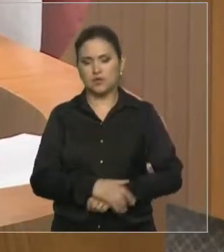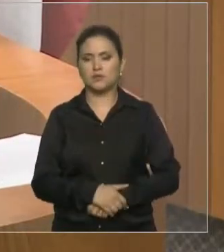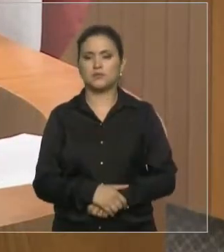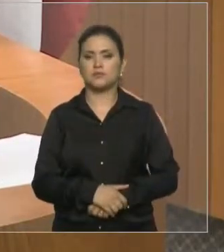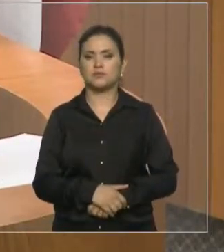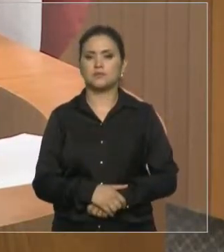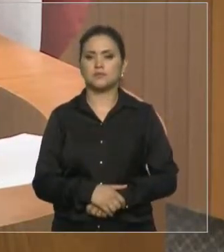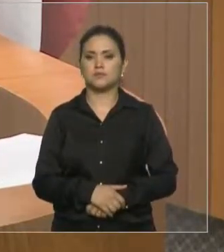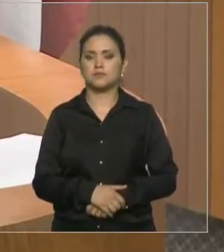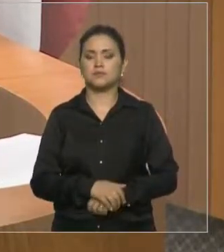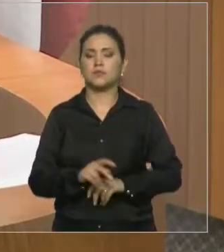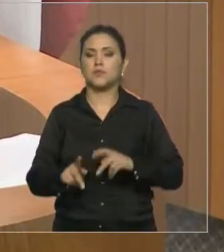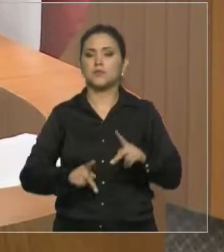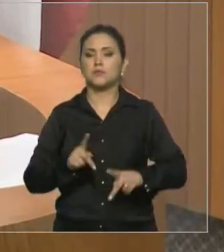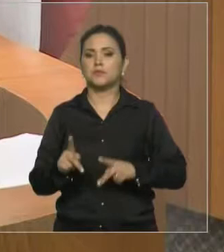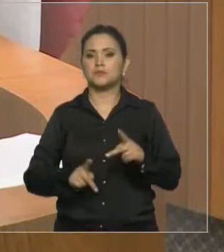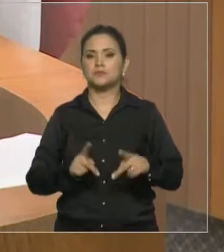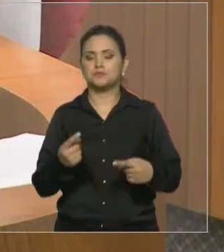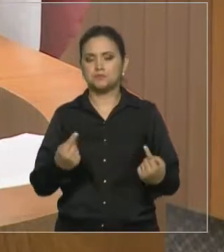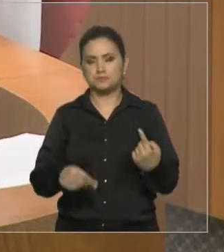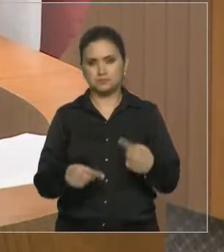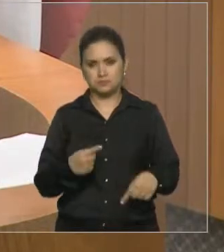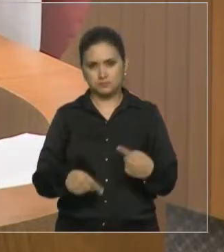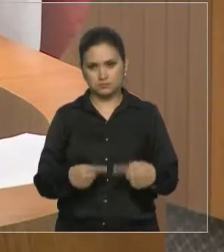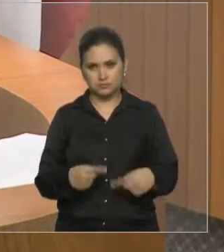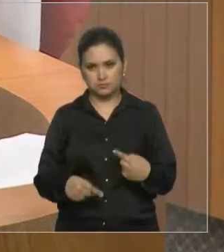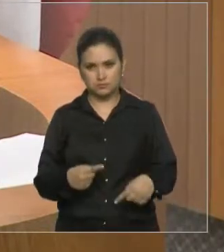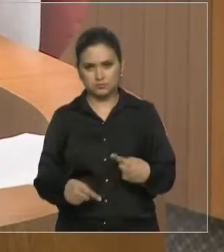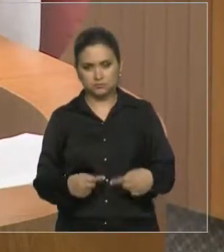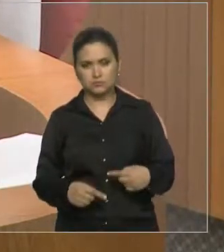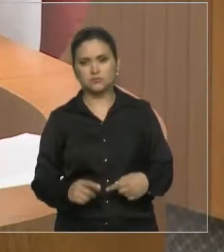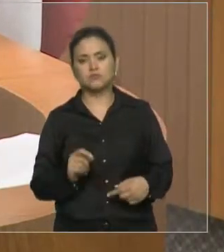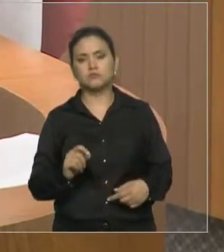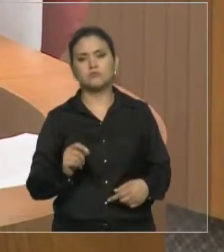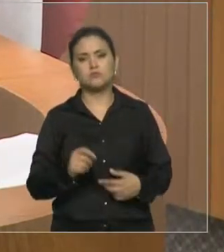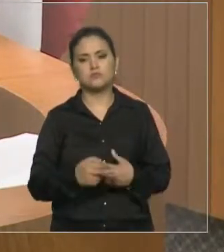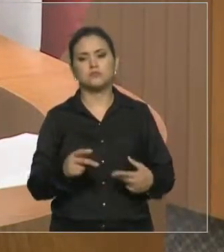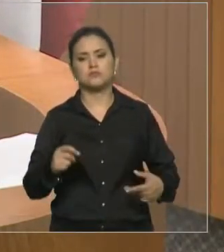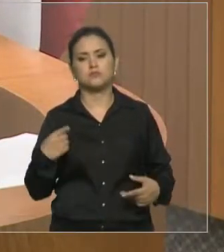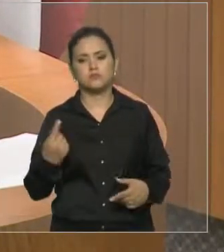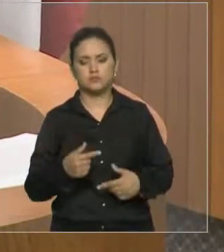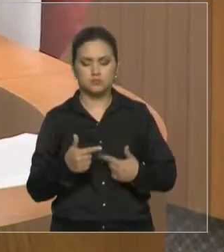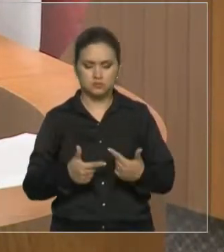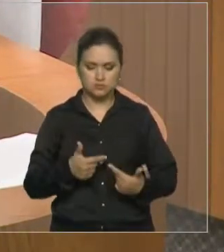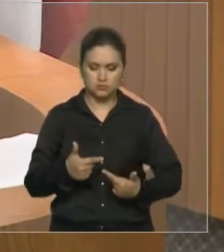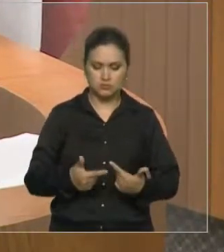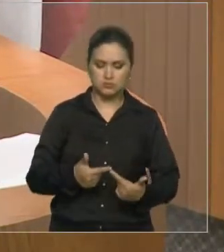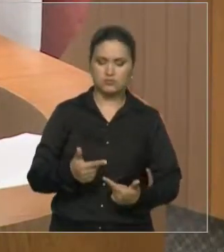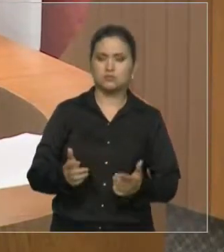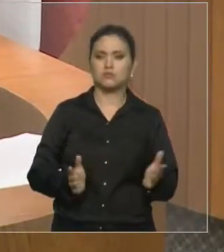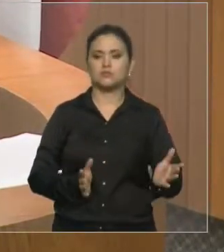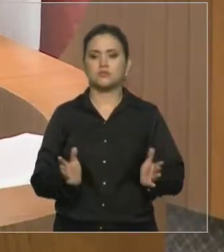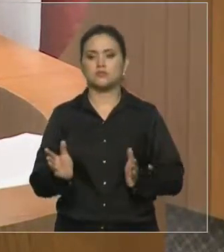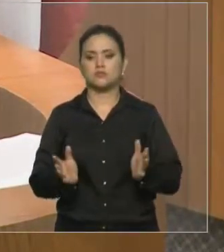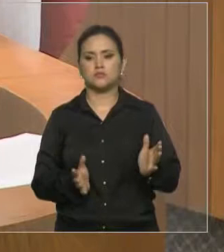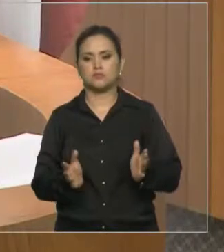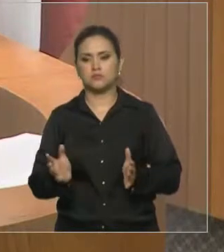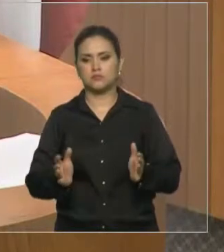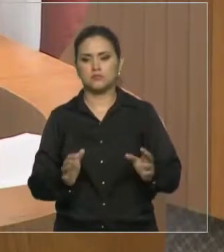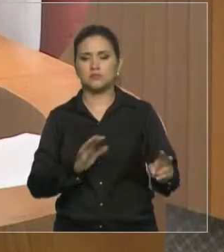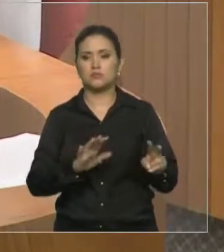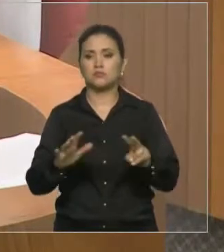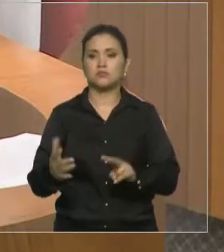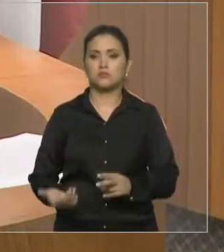popular na política foi uma coisa que a gente sempre acreditou e sempre lutou para que viabilizasse na semana